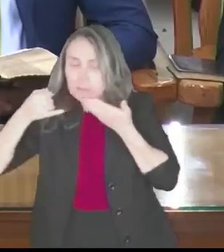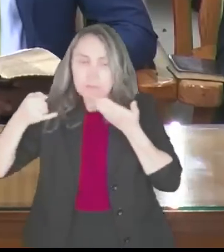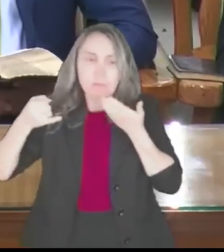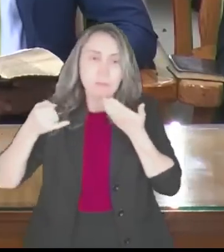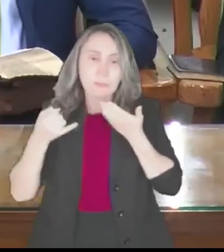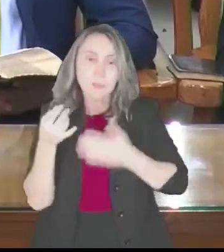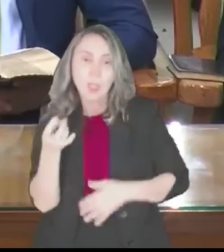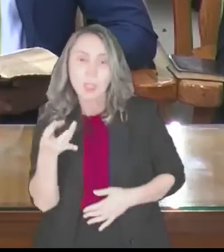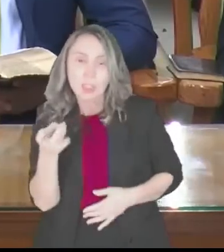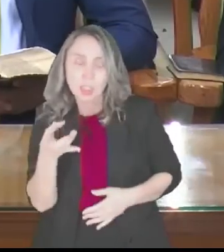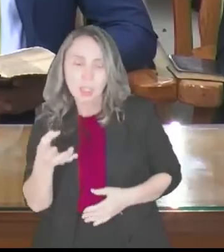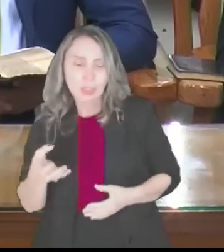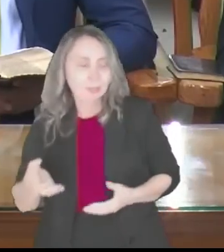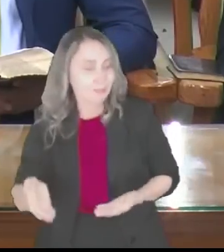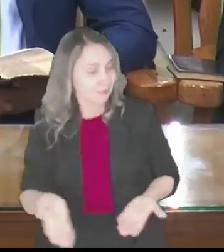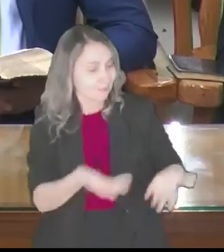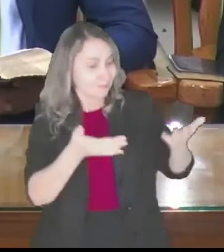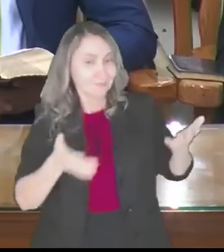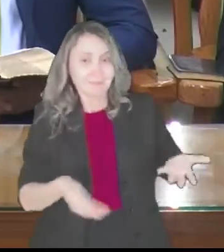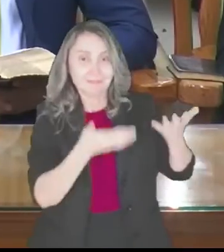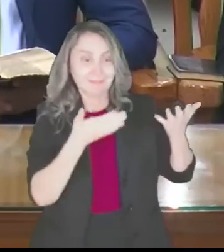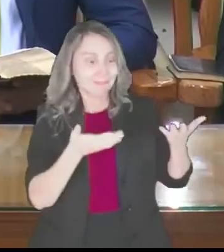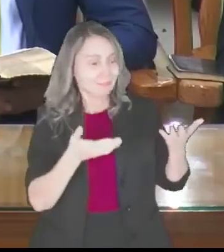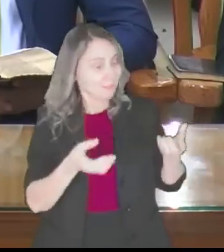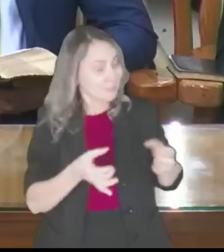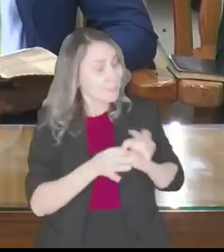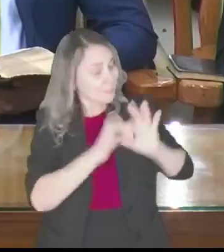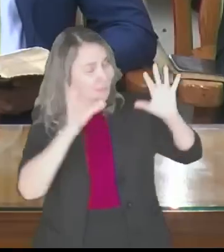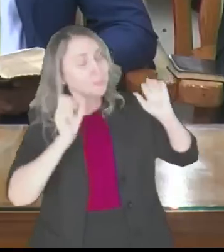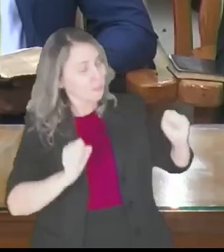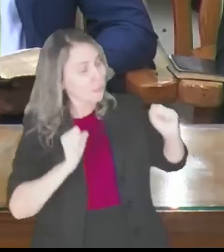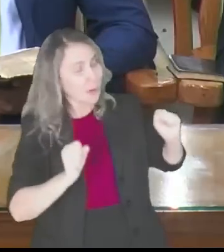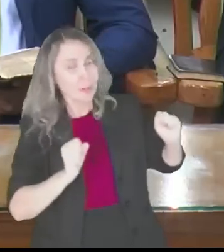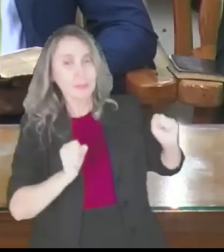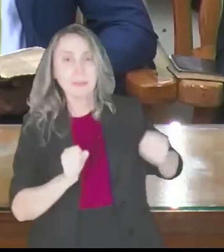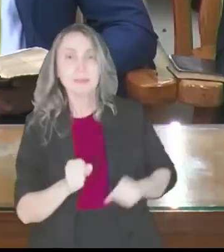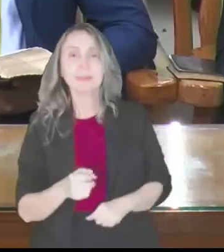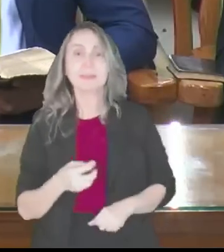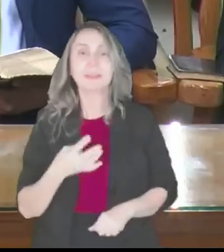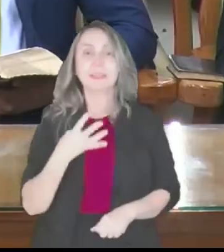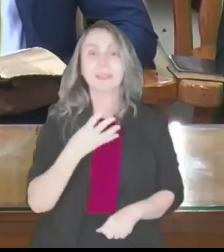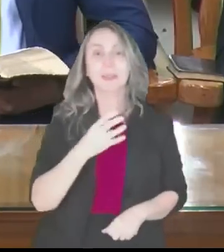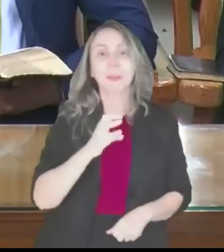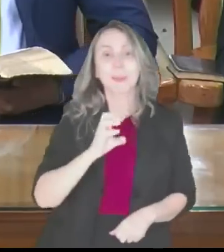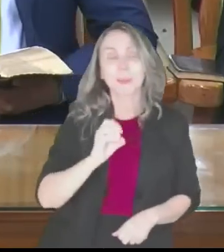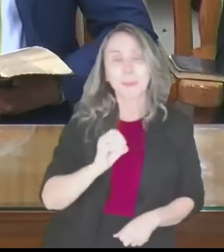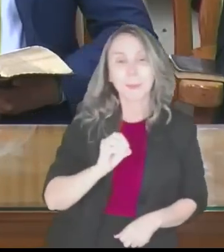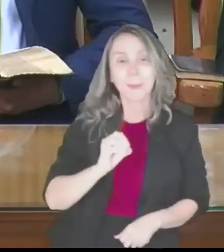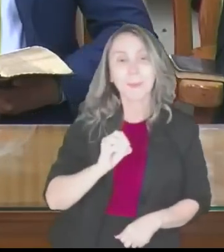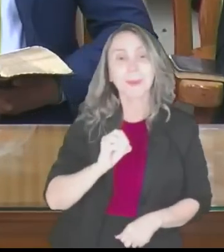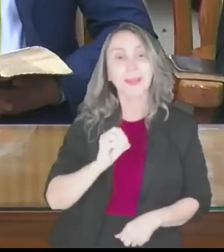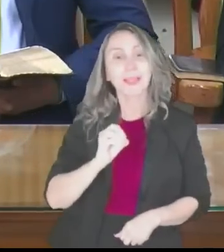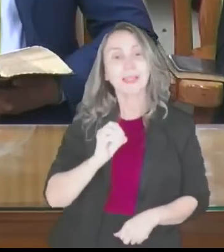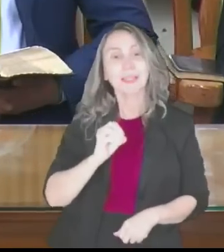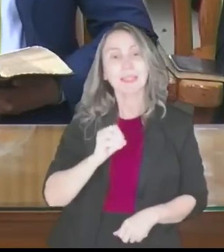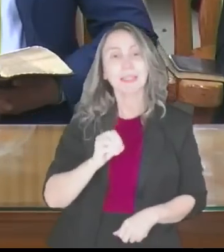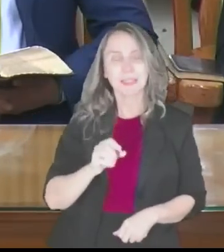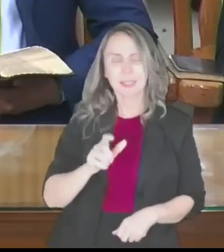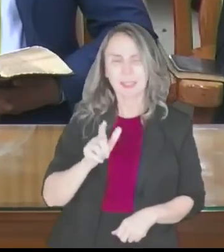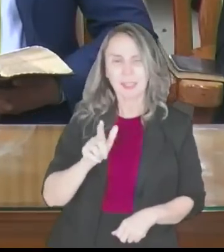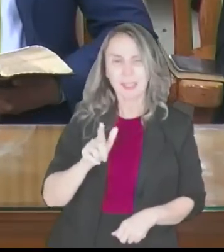vocês 40, não é assim? 40 gramas foi? Diz que 40 gramas de maconha dá 50